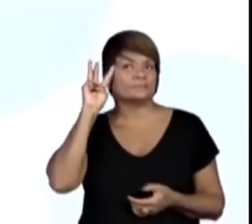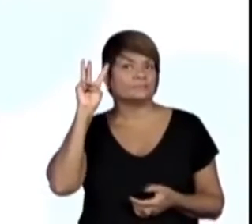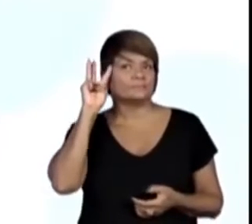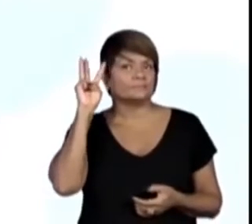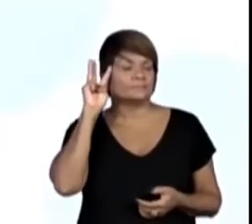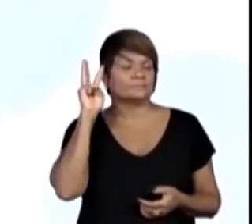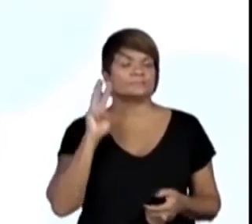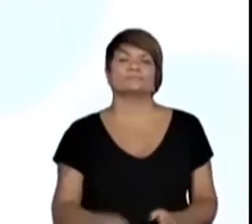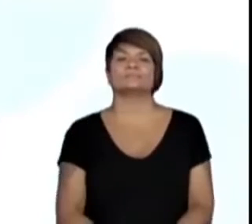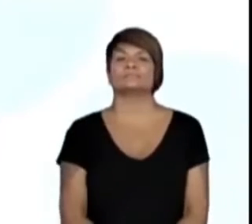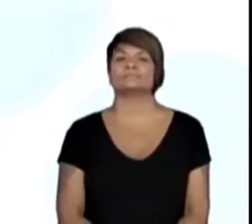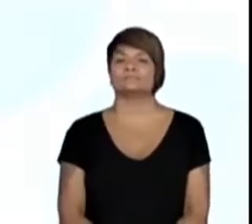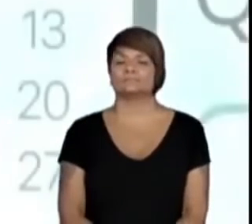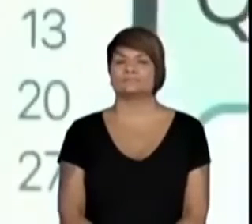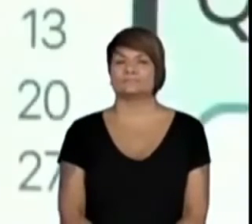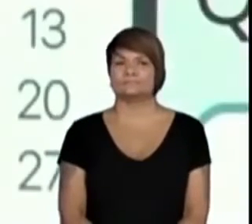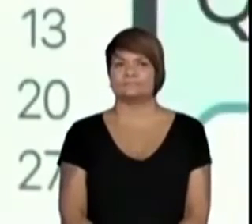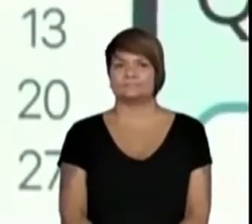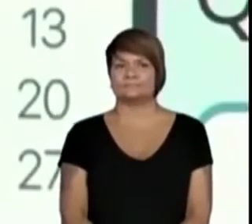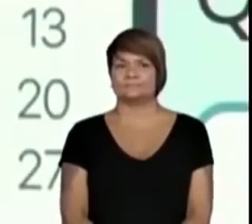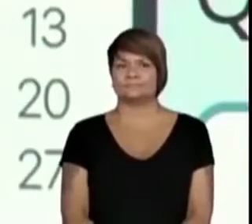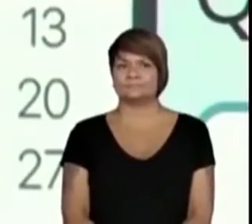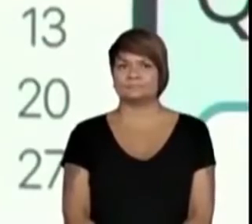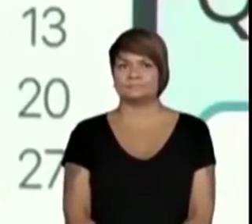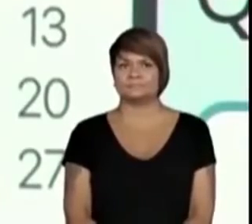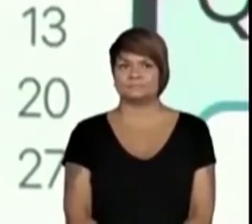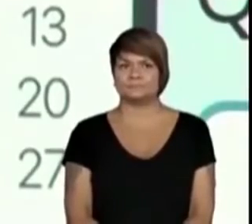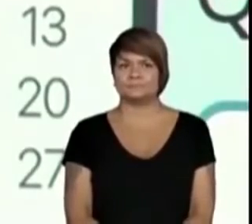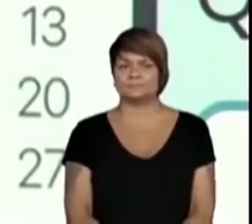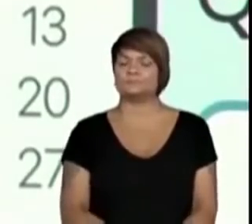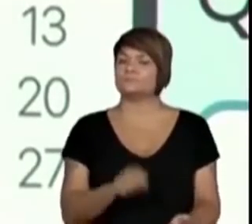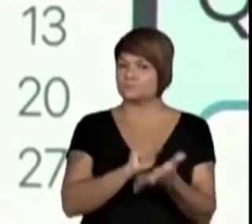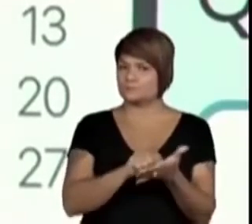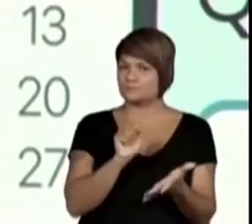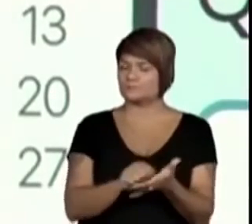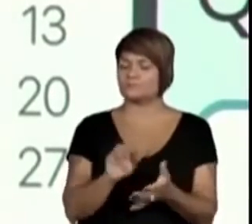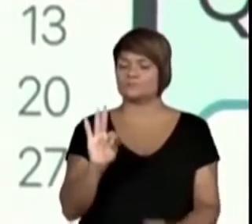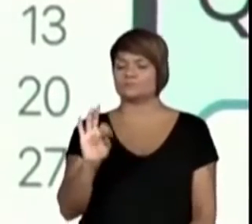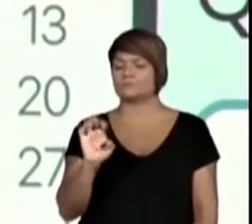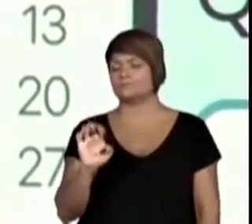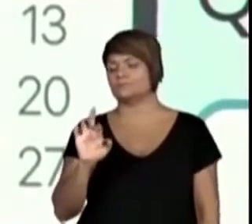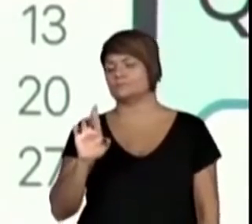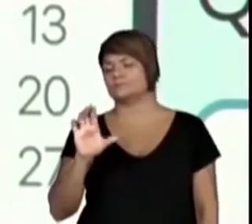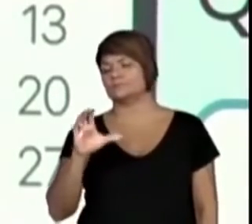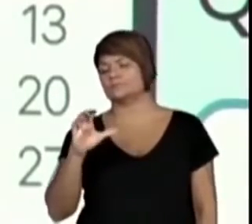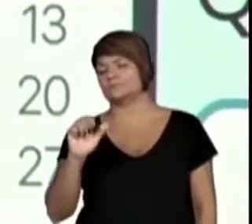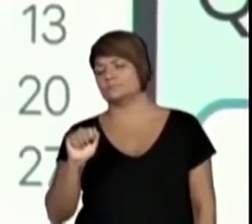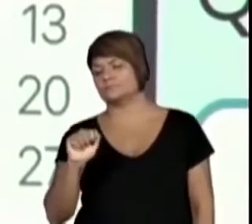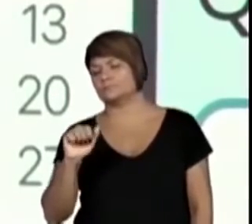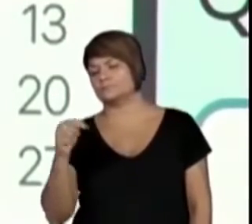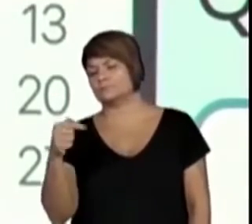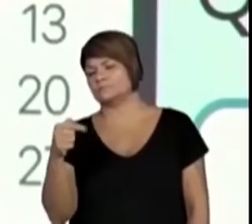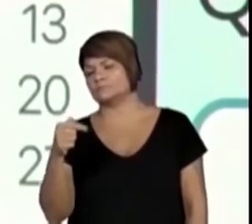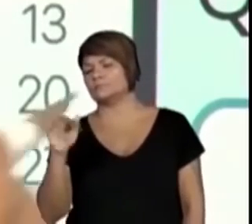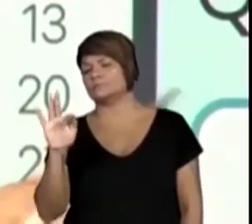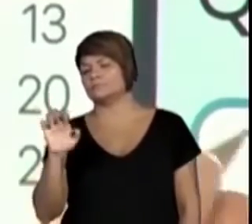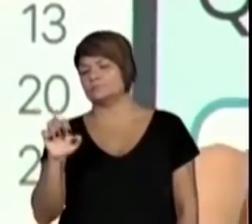de terça-feira. Então, vocês vão escrever aí no seu caderno.